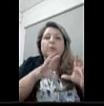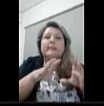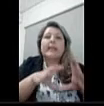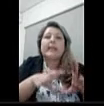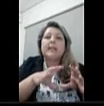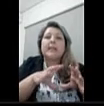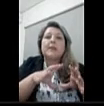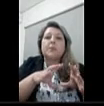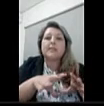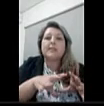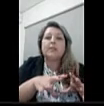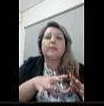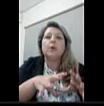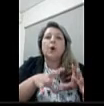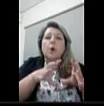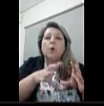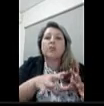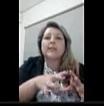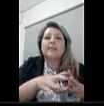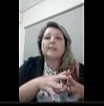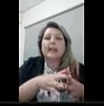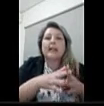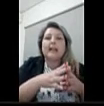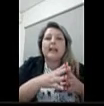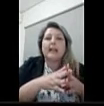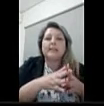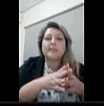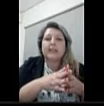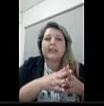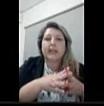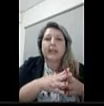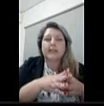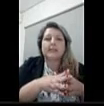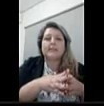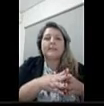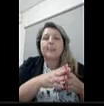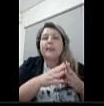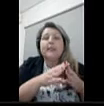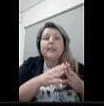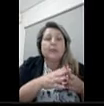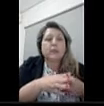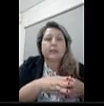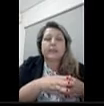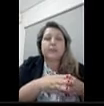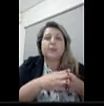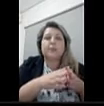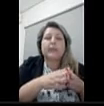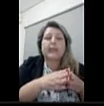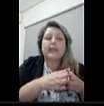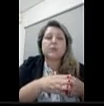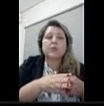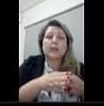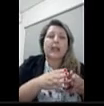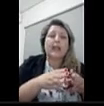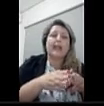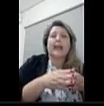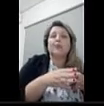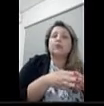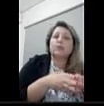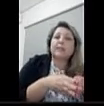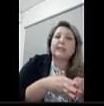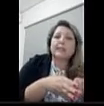Então, sempre que possível, utilizar esses materiais. E não é difícil, porque isso